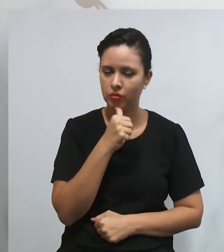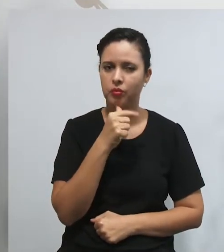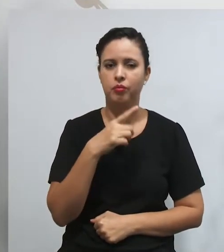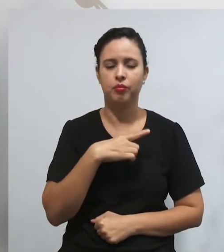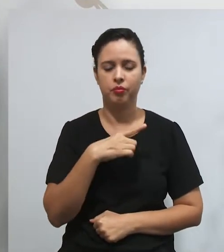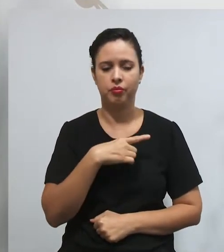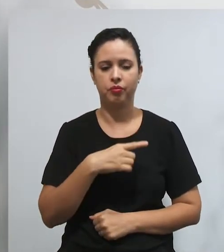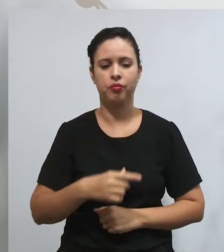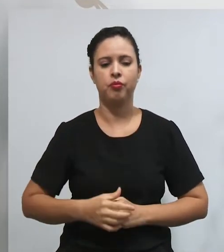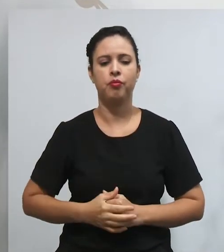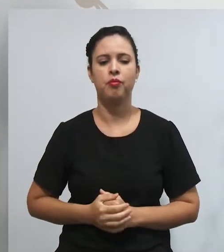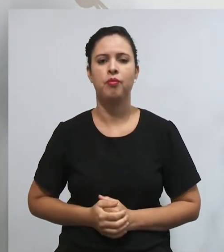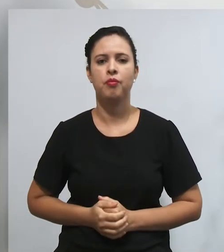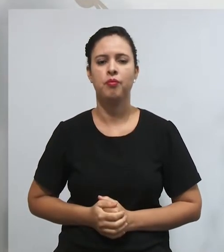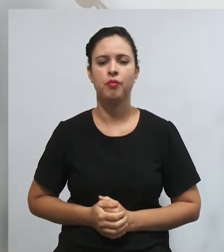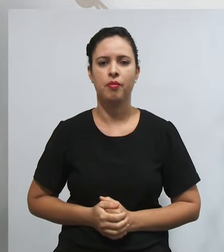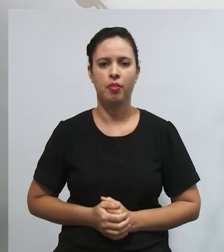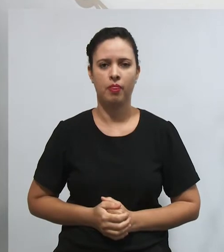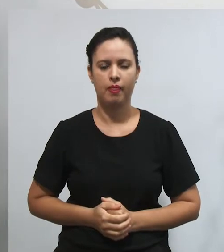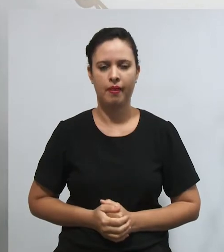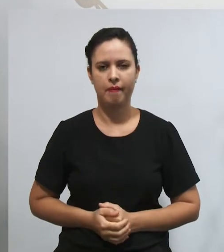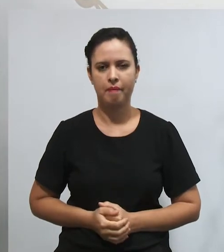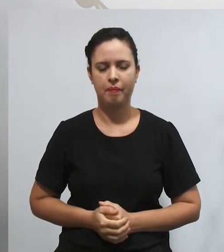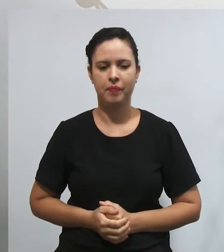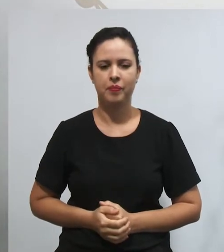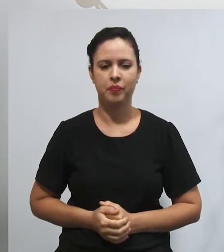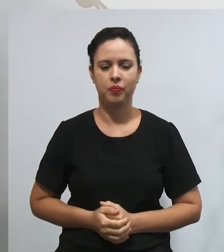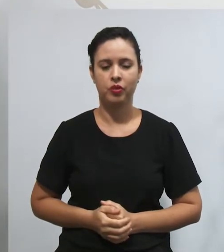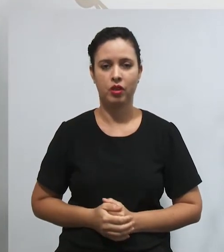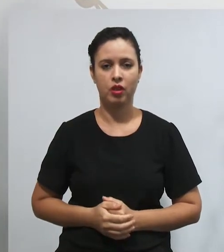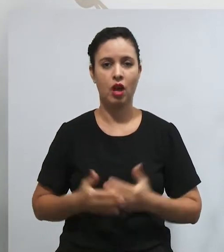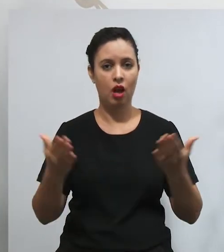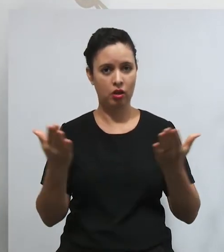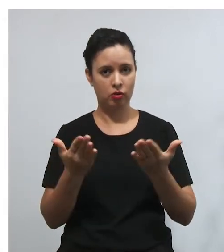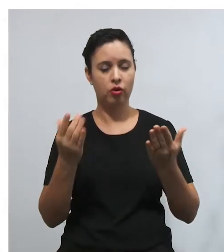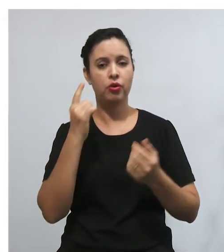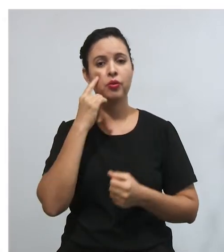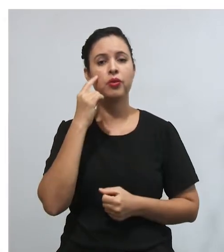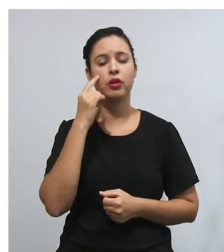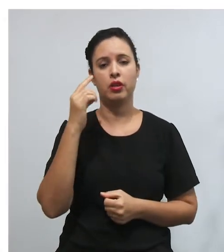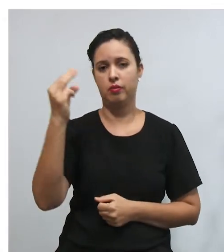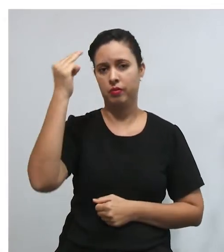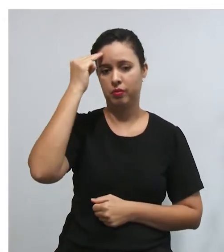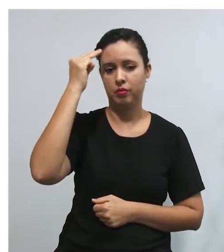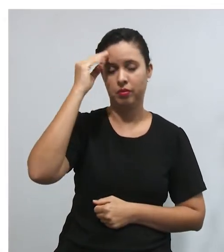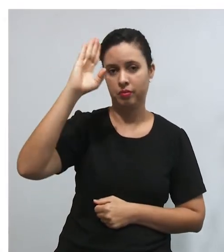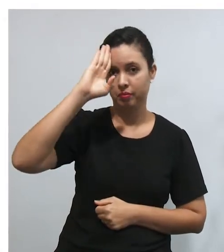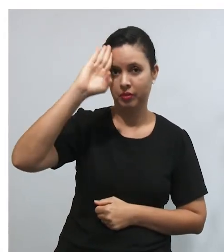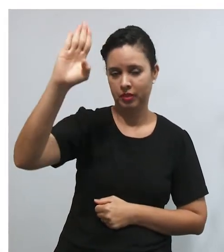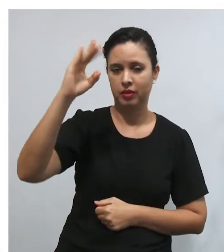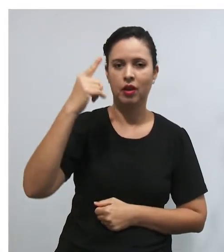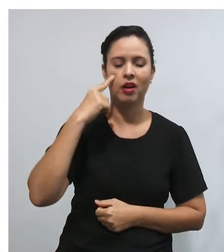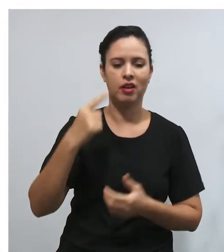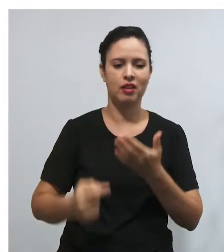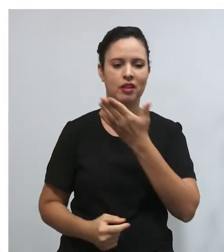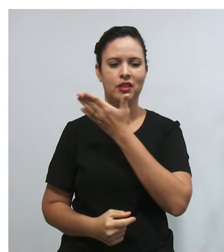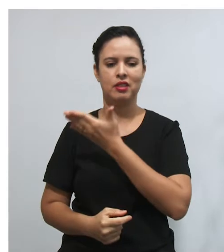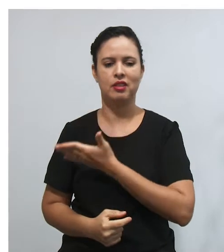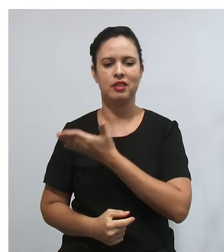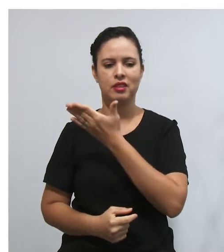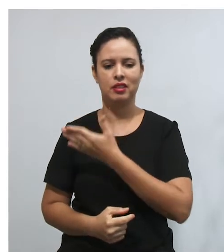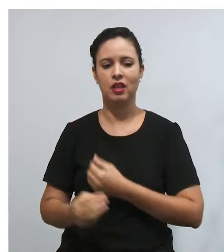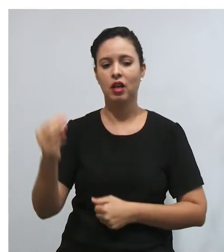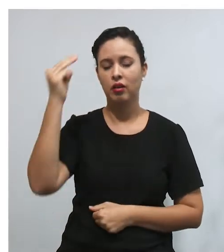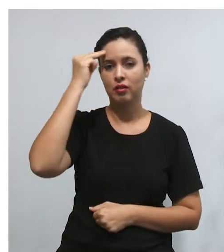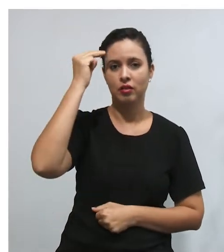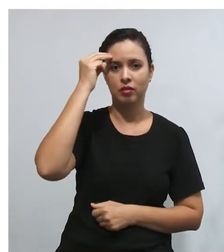conhecer agora. Vamos então para a memória principal, também conhecido aqui como memória RAM, né? Então, a memória